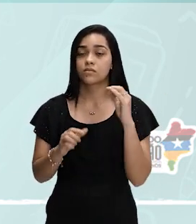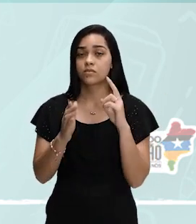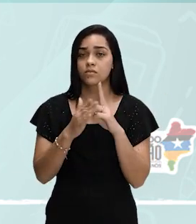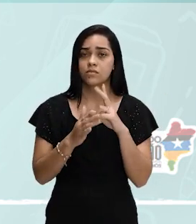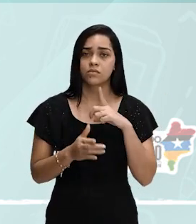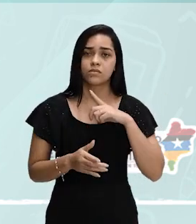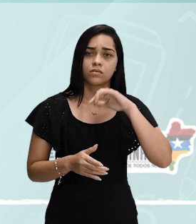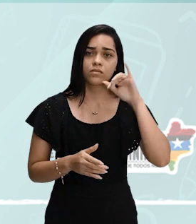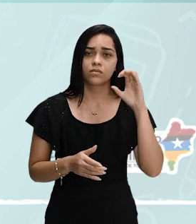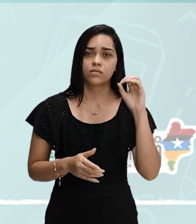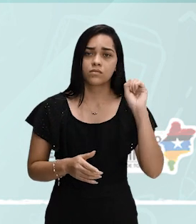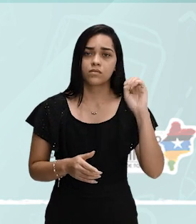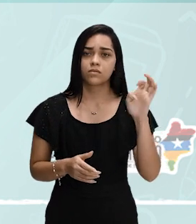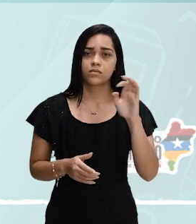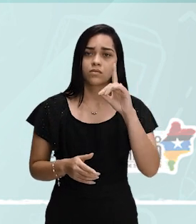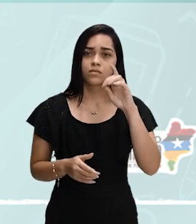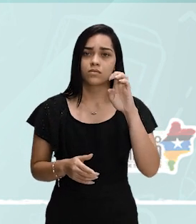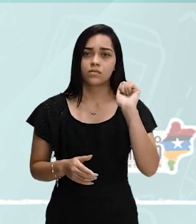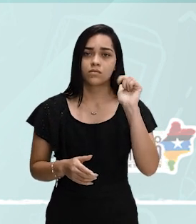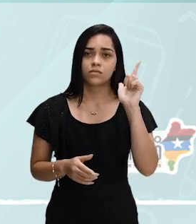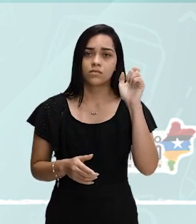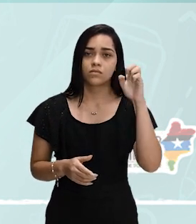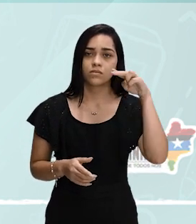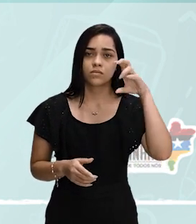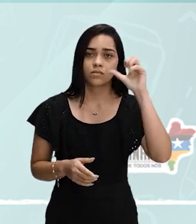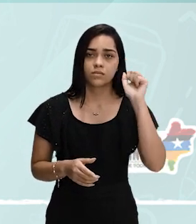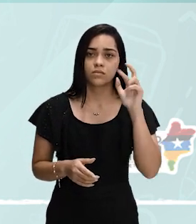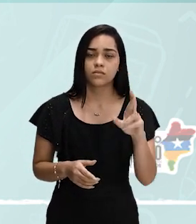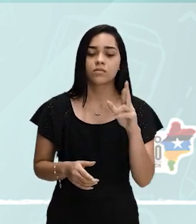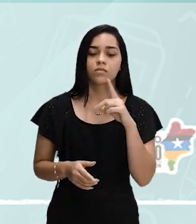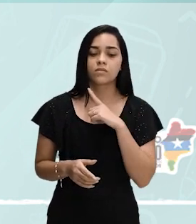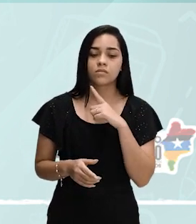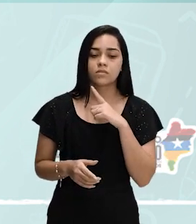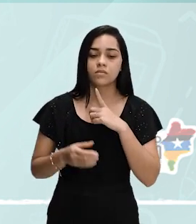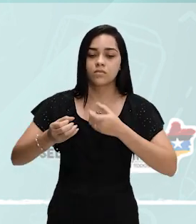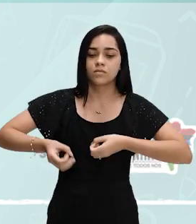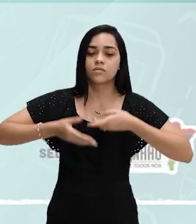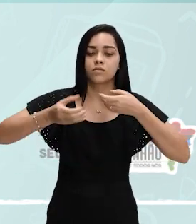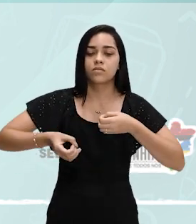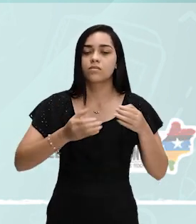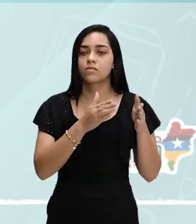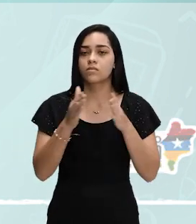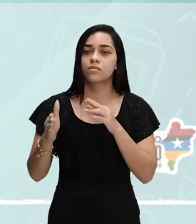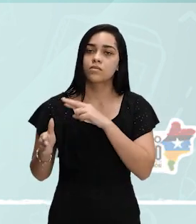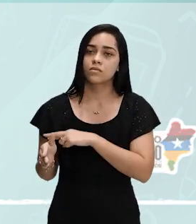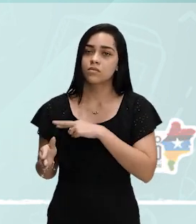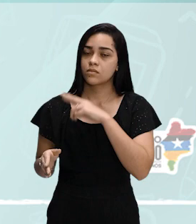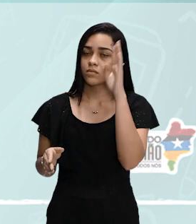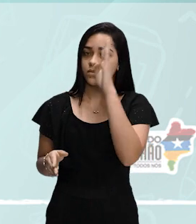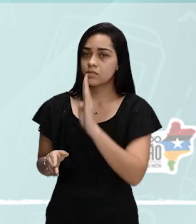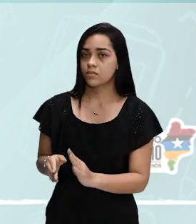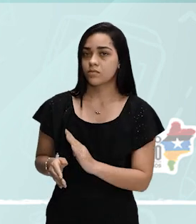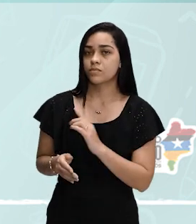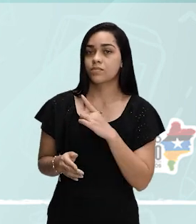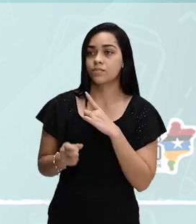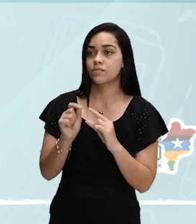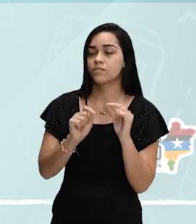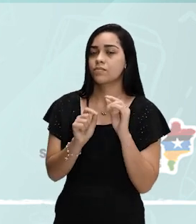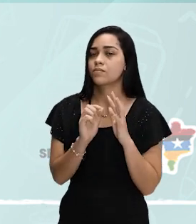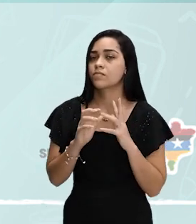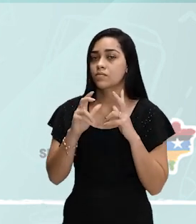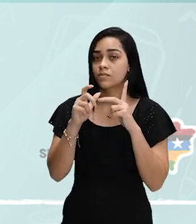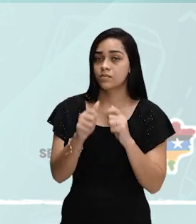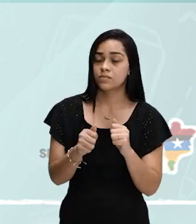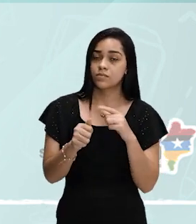José de Alencar o escritor de maior expressão dessa fase do romantismo brasileiro. Nós vimos também que o José de Alencar ele passeia por